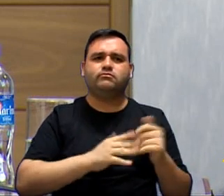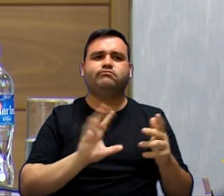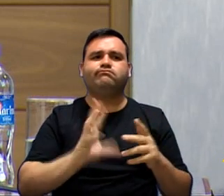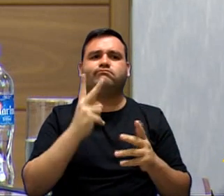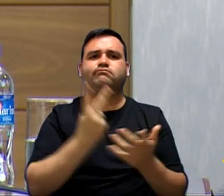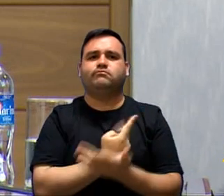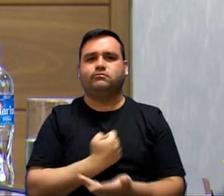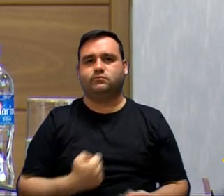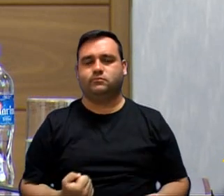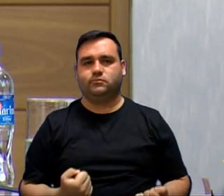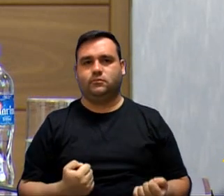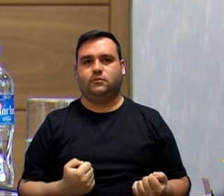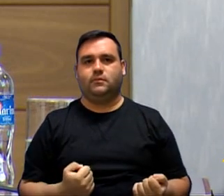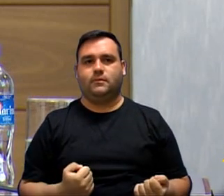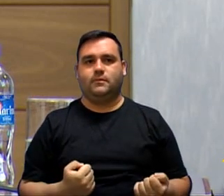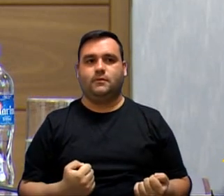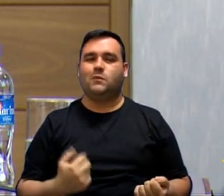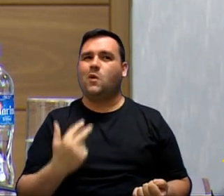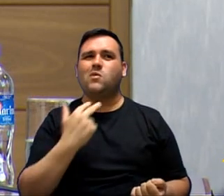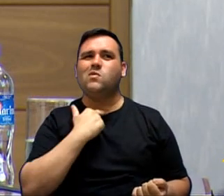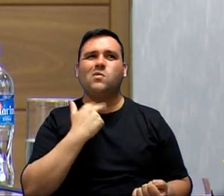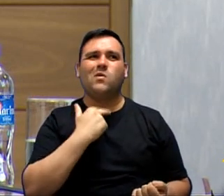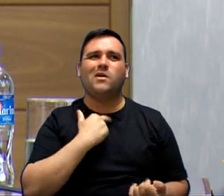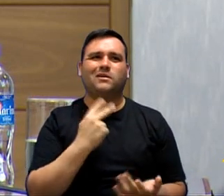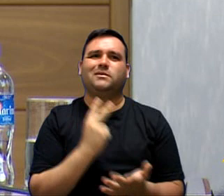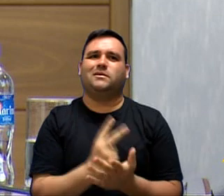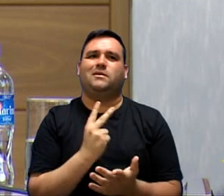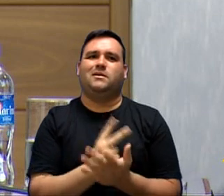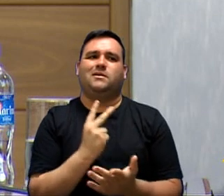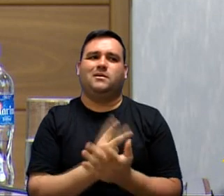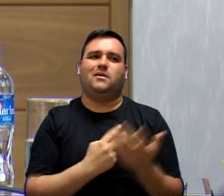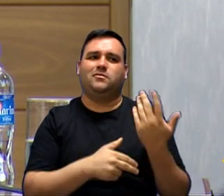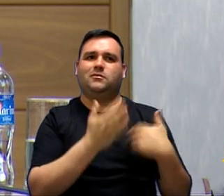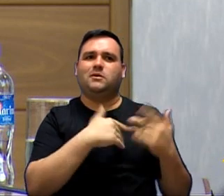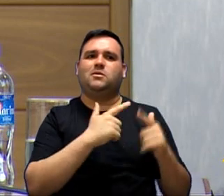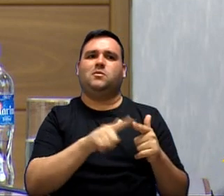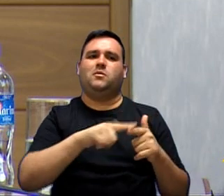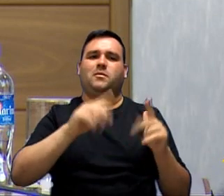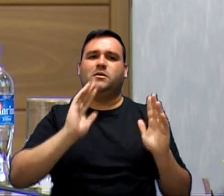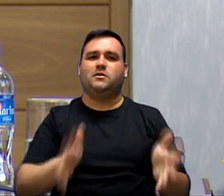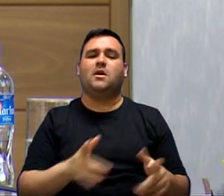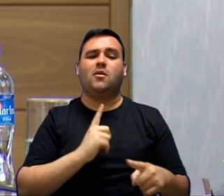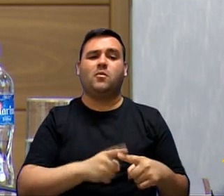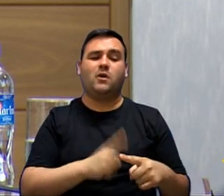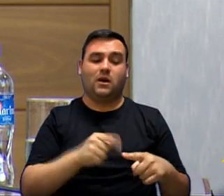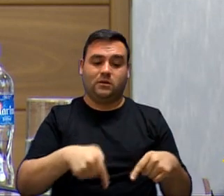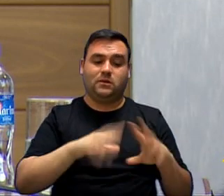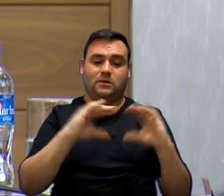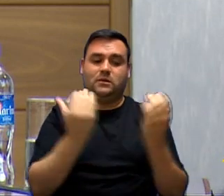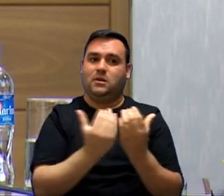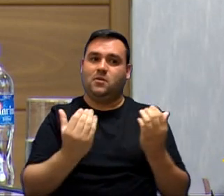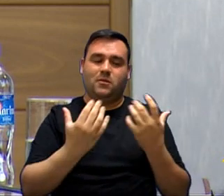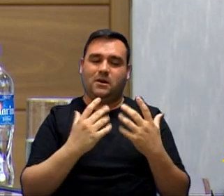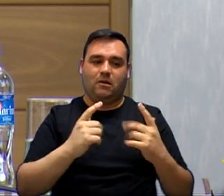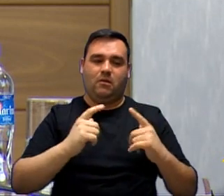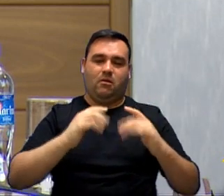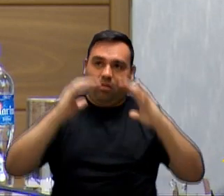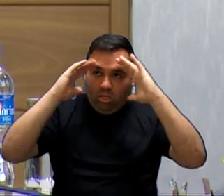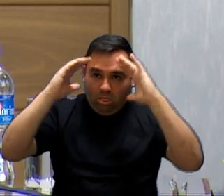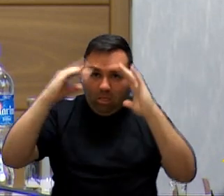situação. Né? Não pode ser o mesmo que sempre vem trazendo problemas. Essa casa de leis não vai ser